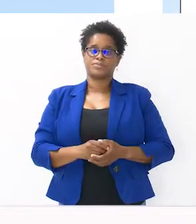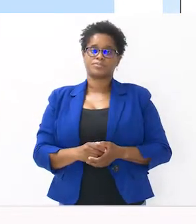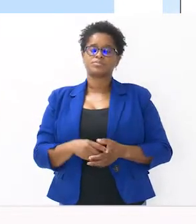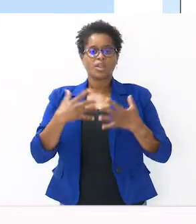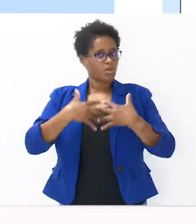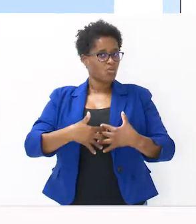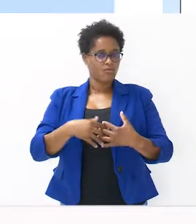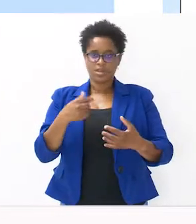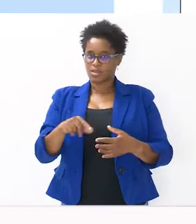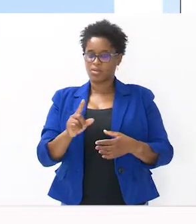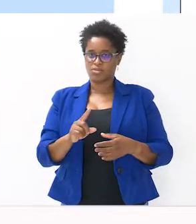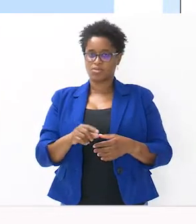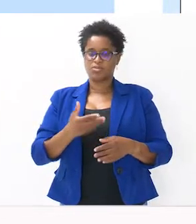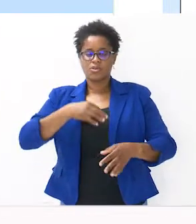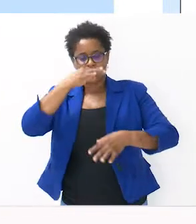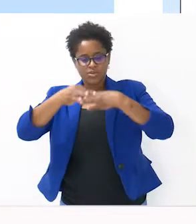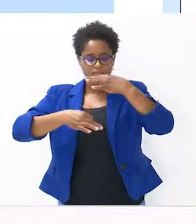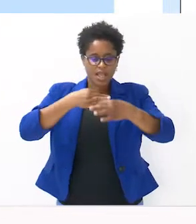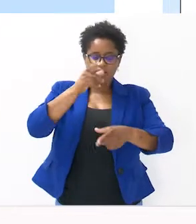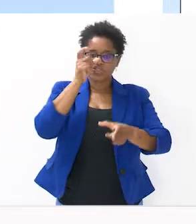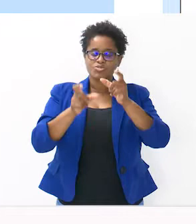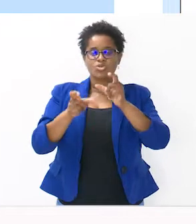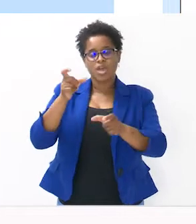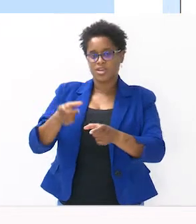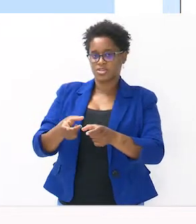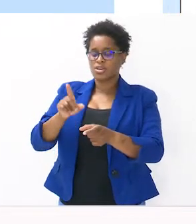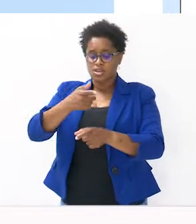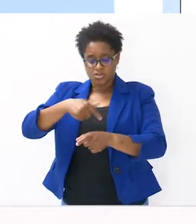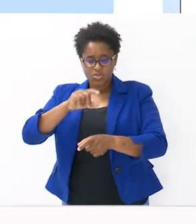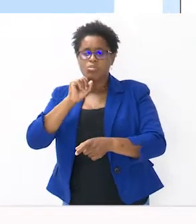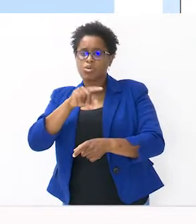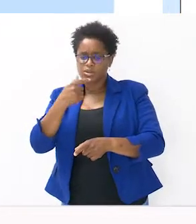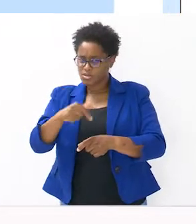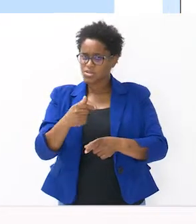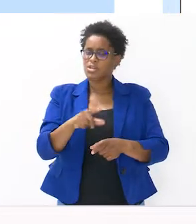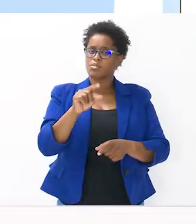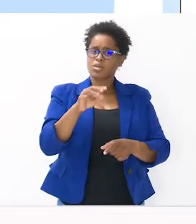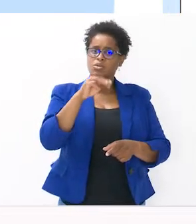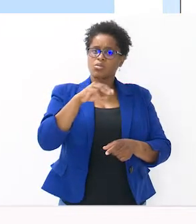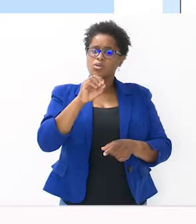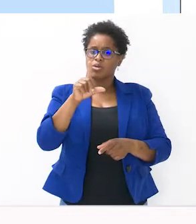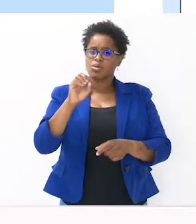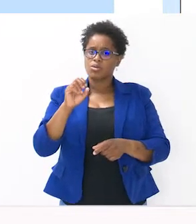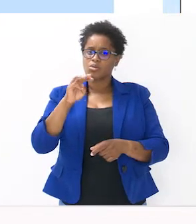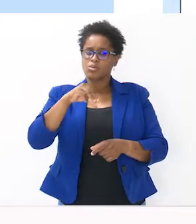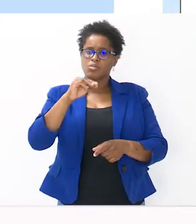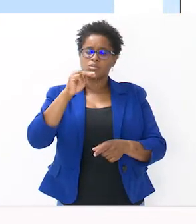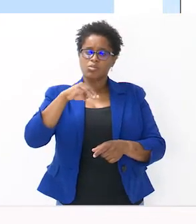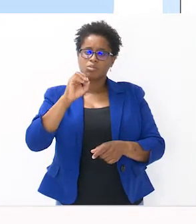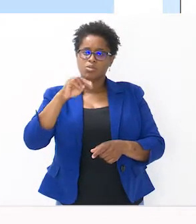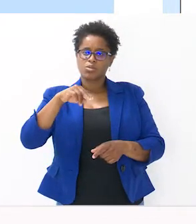há dúvidas. Os diálogos entre personagens podem existir também monólogos. O que significa